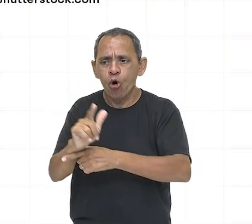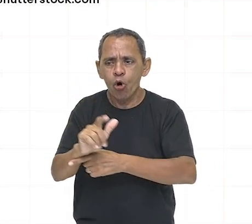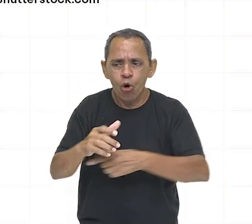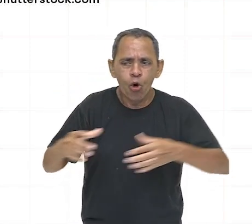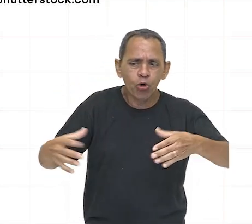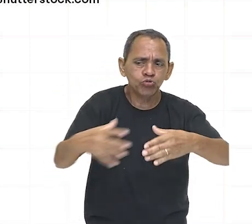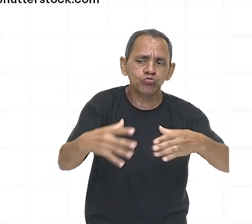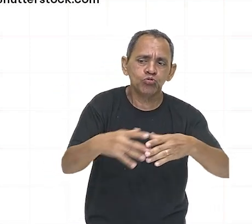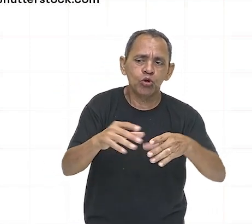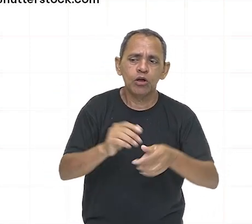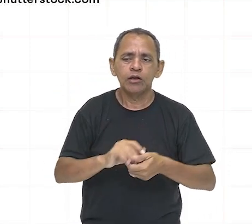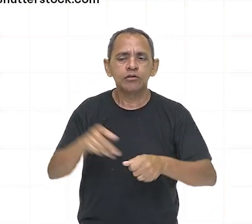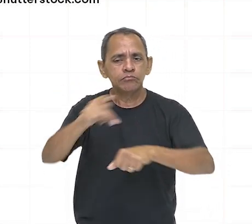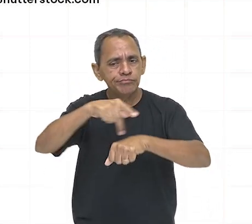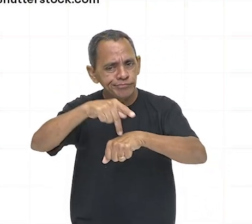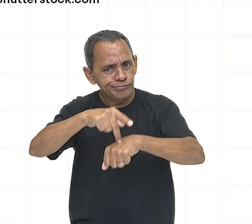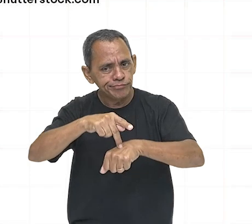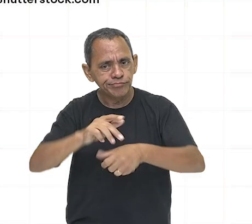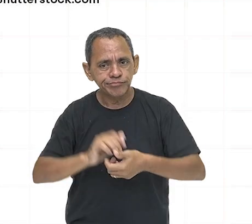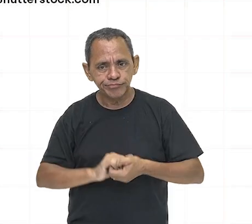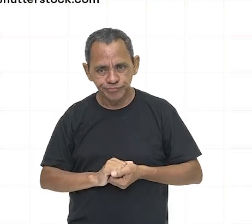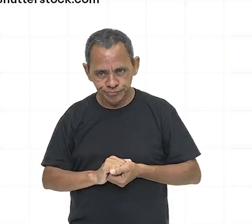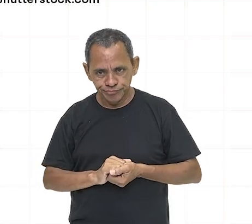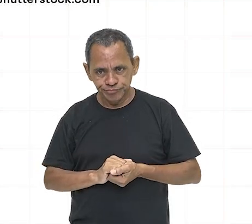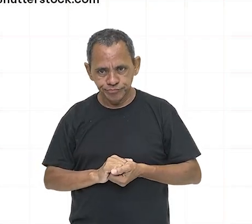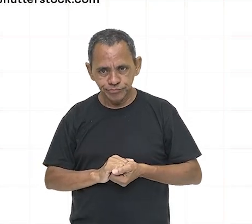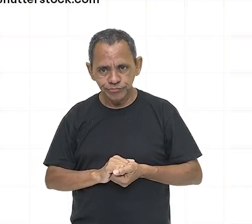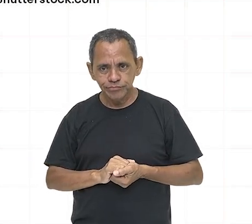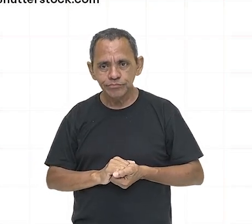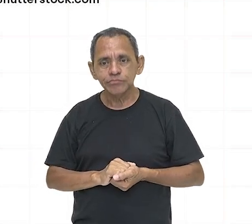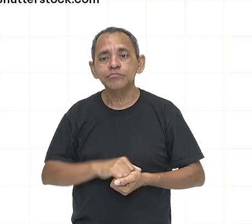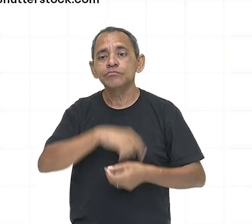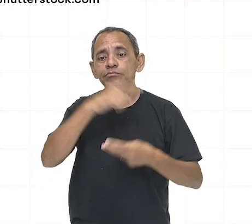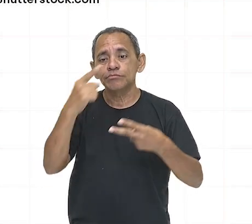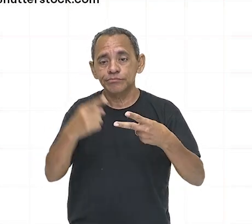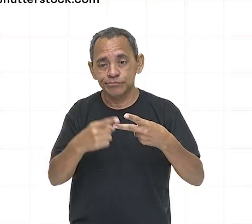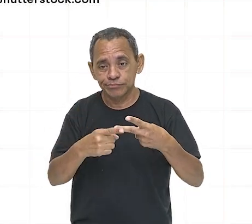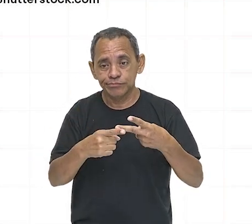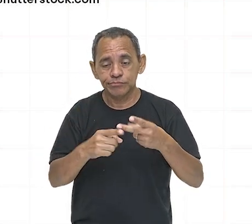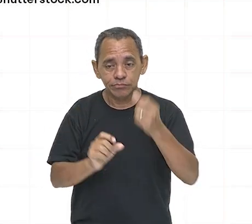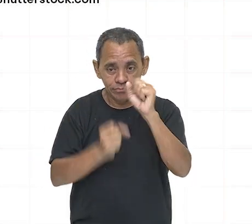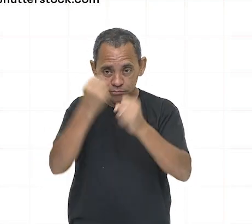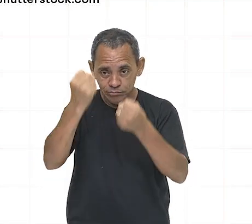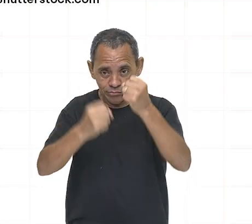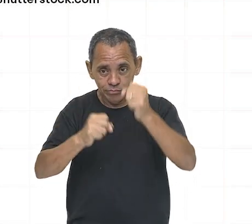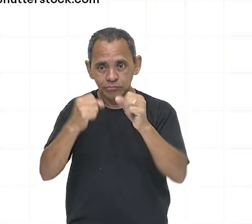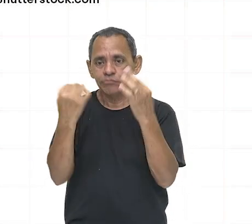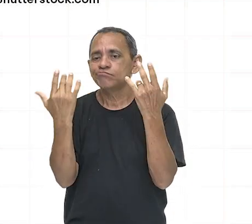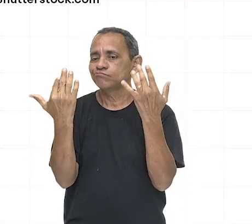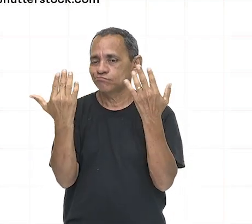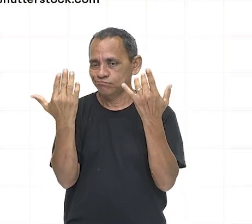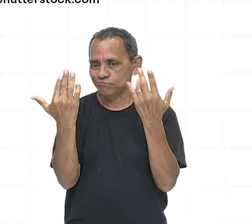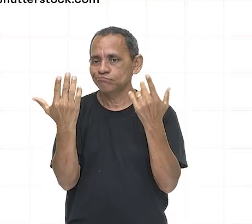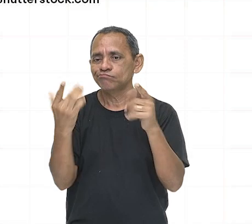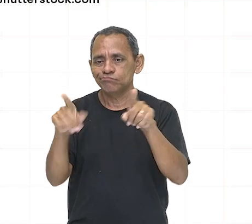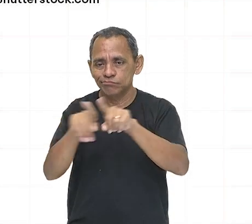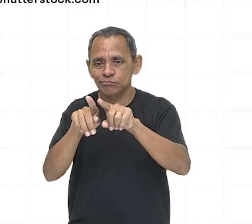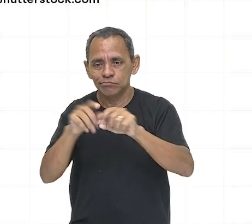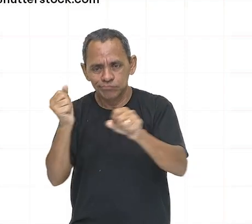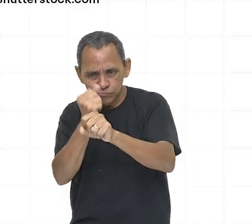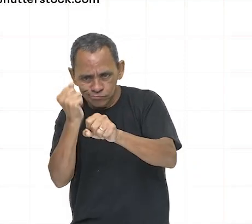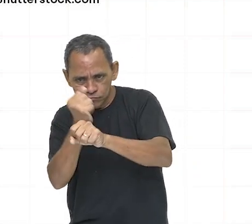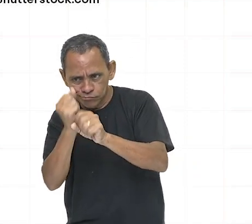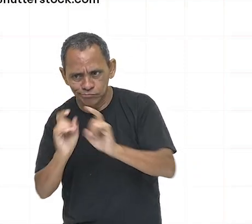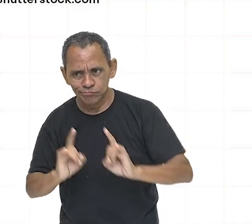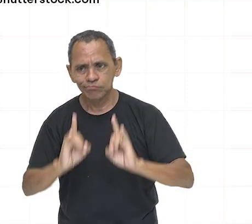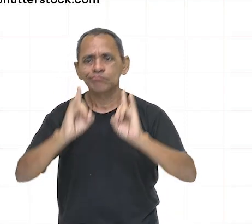chapas, etc. Então, as atividades do setor secundário incluem a indústria de manufatura, construção civil